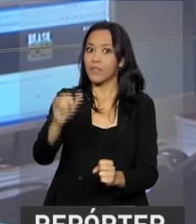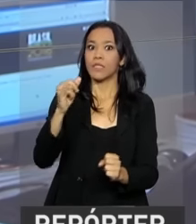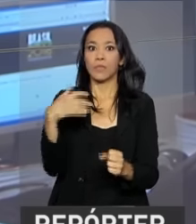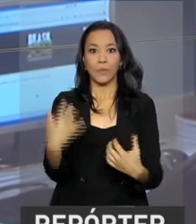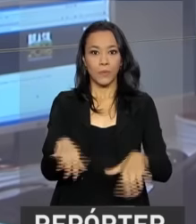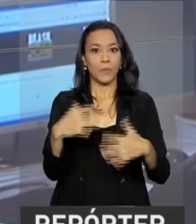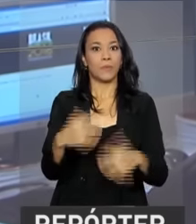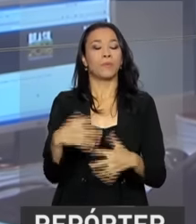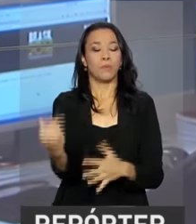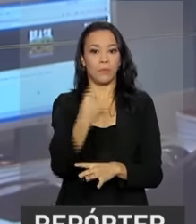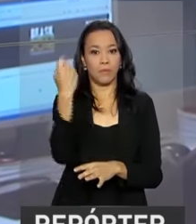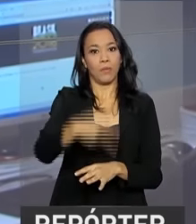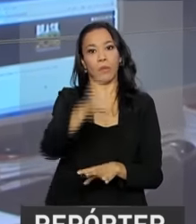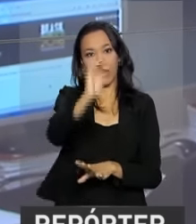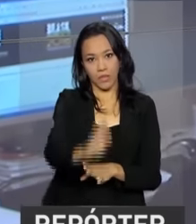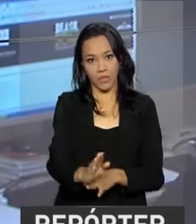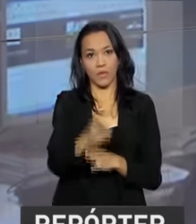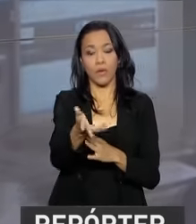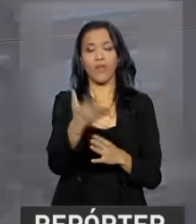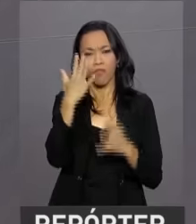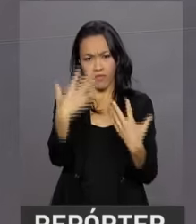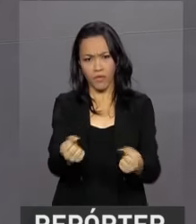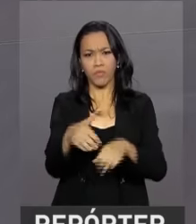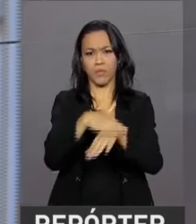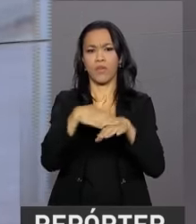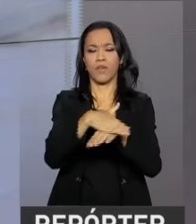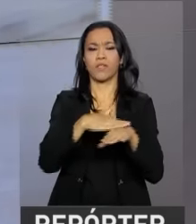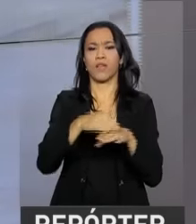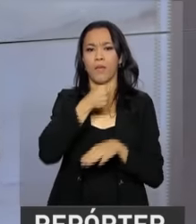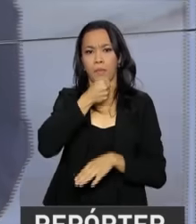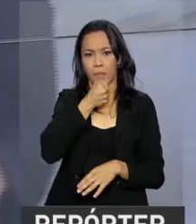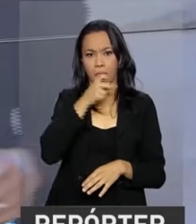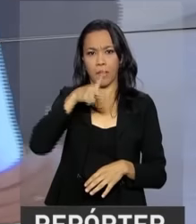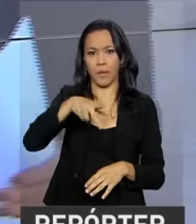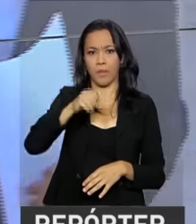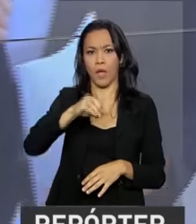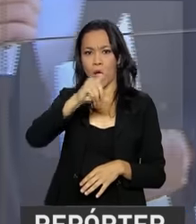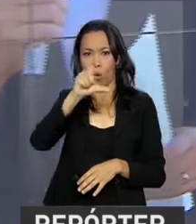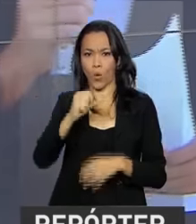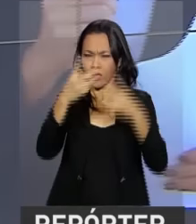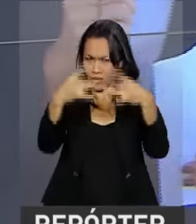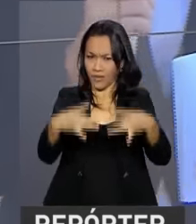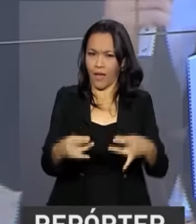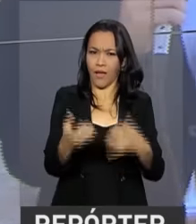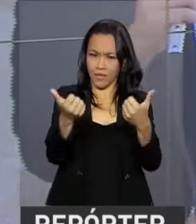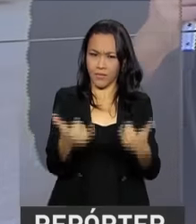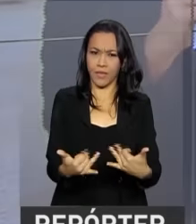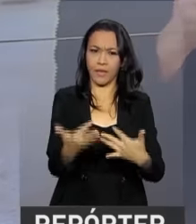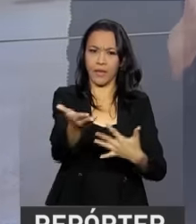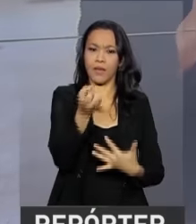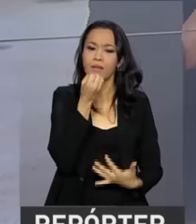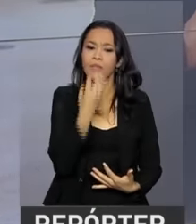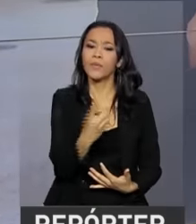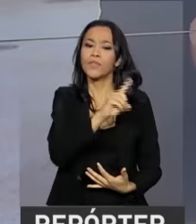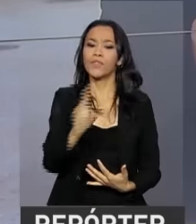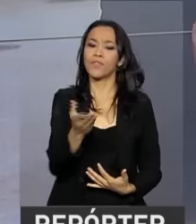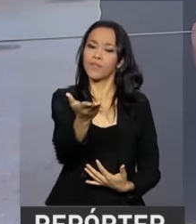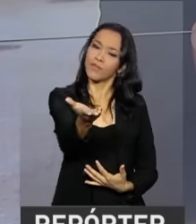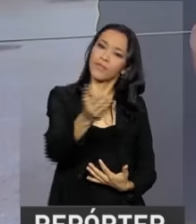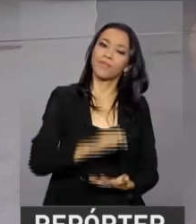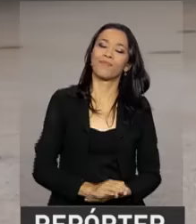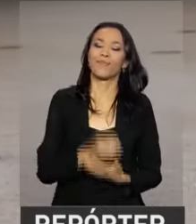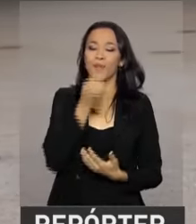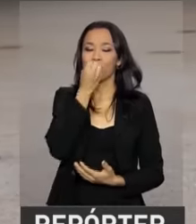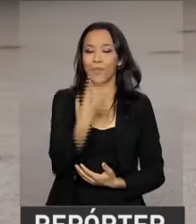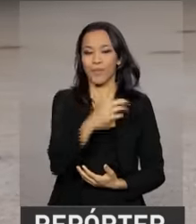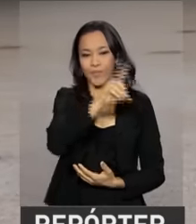no Brasil. Vamos conversar ao vivo com Paola Deorte, que traz os detalhes para a gente. Oi, Paola, bom dia para você. Bom dia para você,